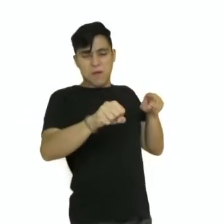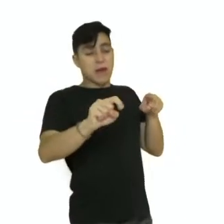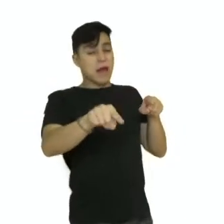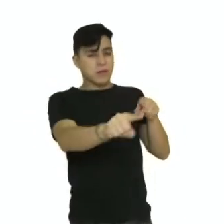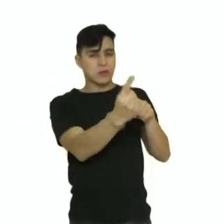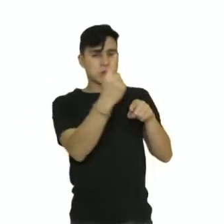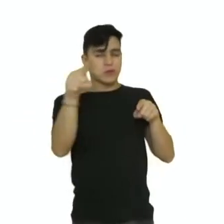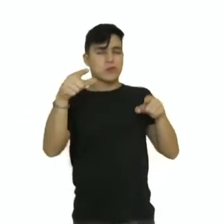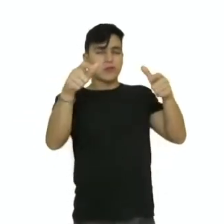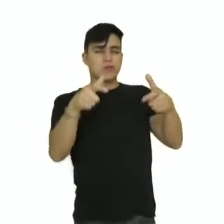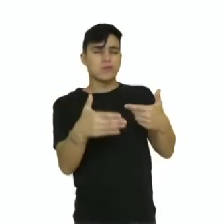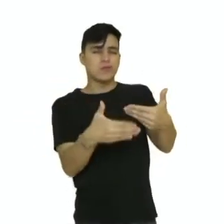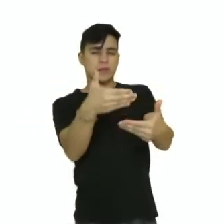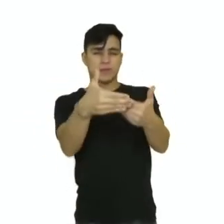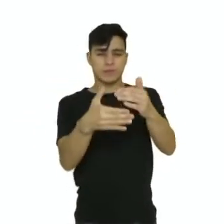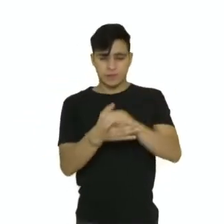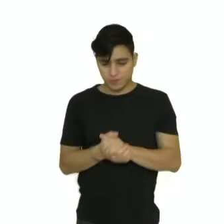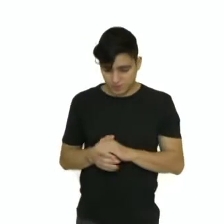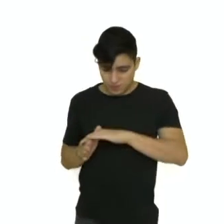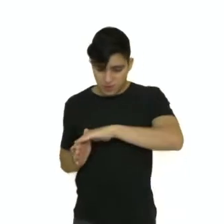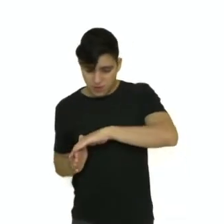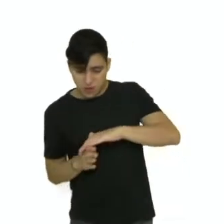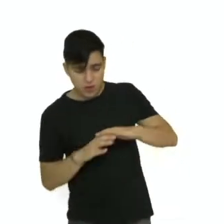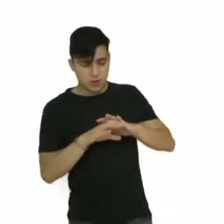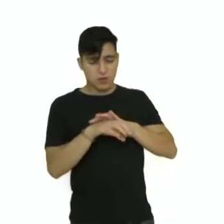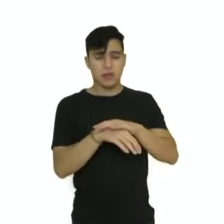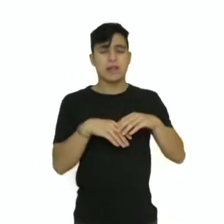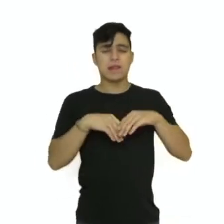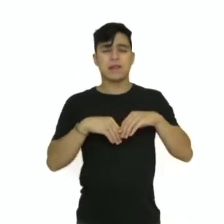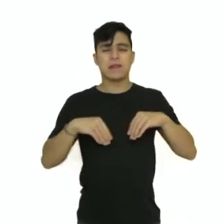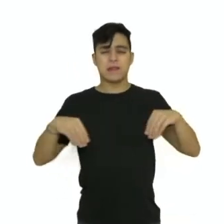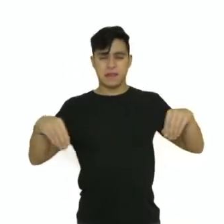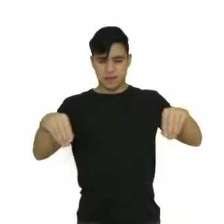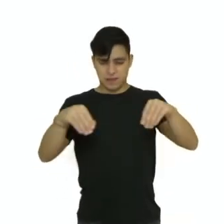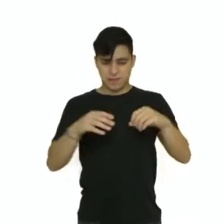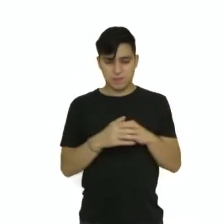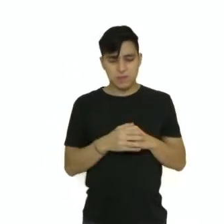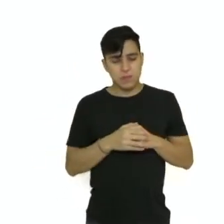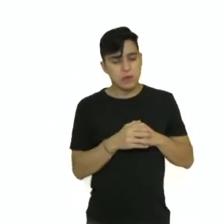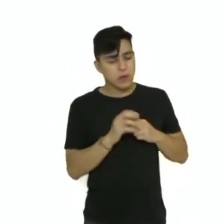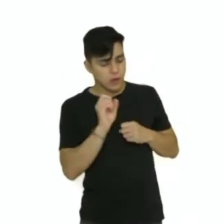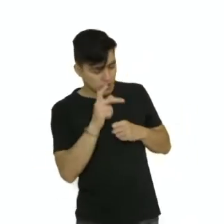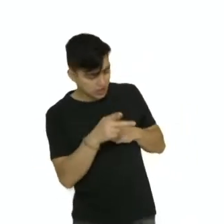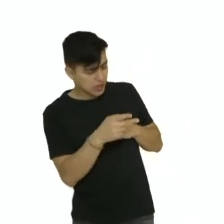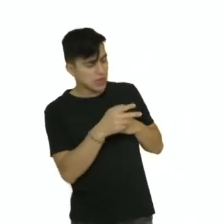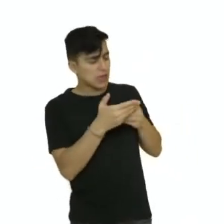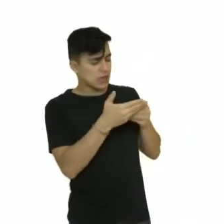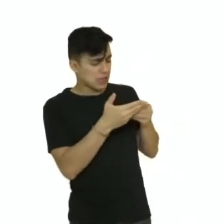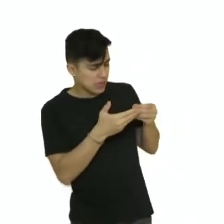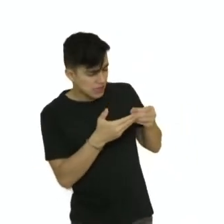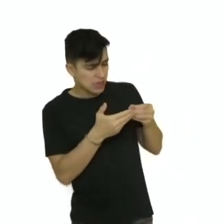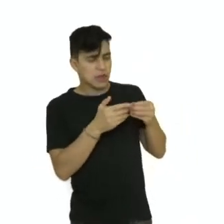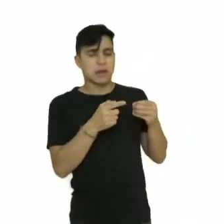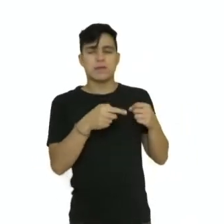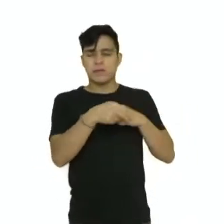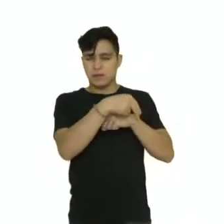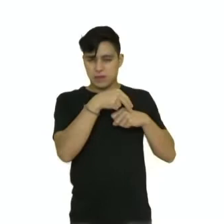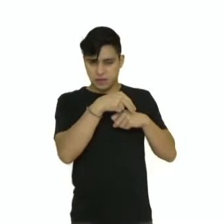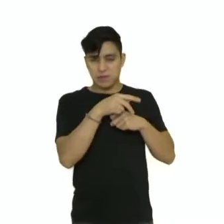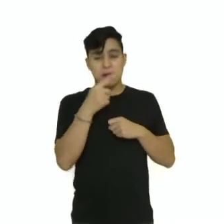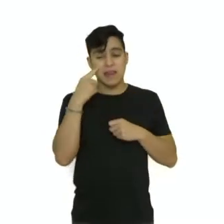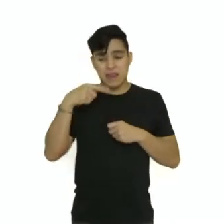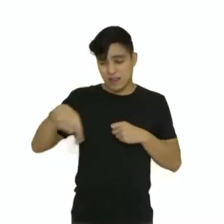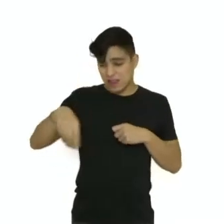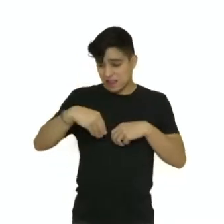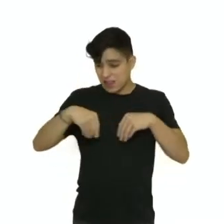Território. O conceito de território abrange mais que o Estado-nação. Qualquer espaço definido e delimitado por